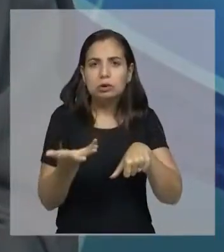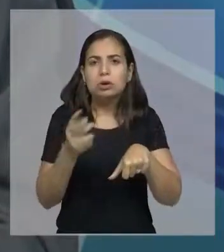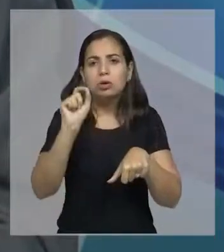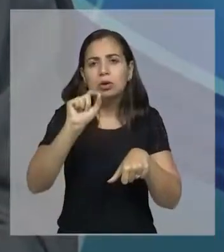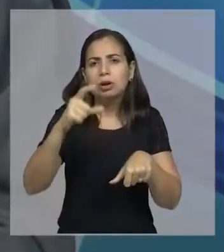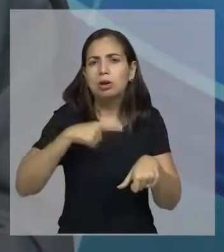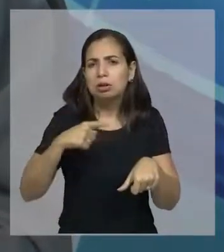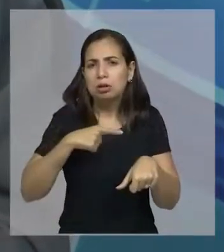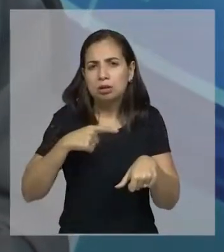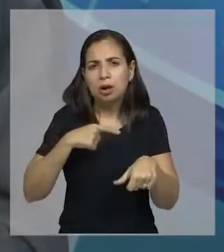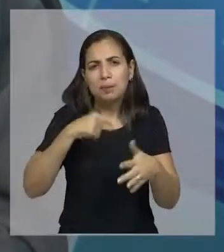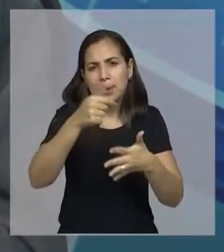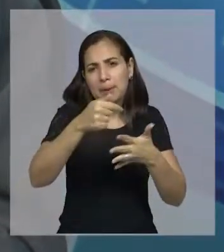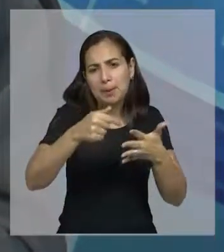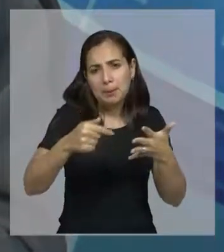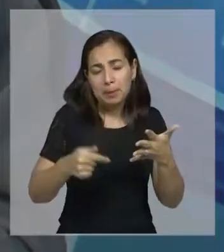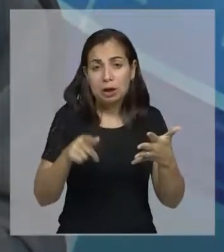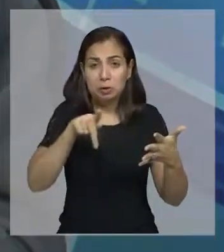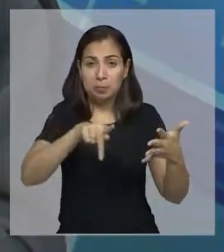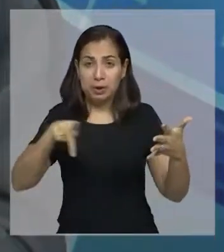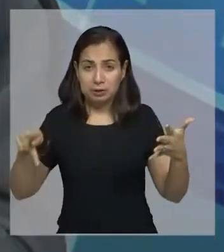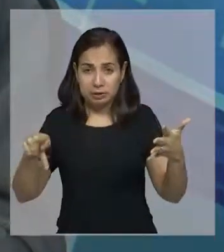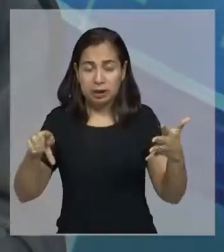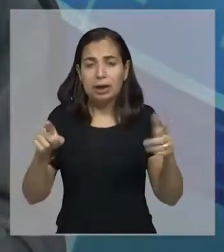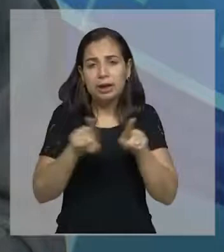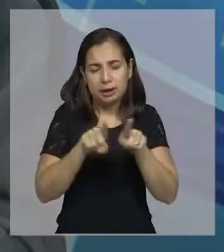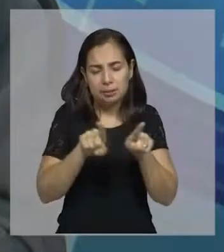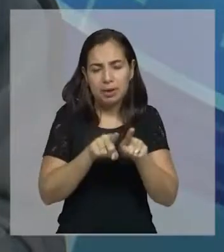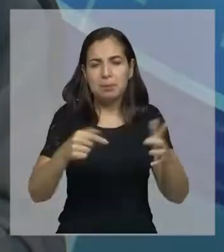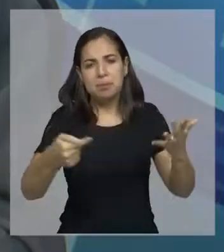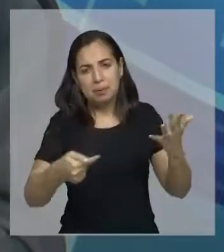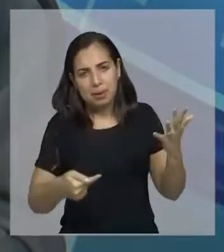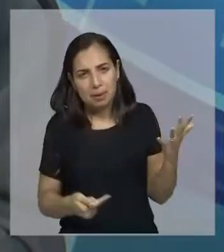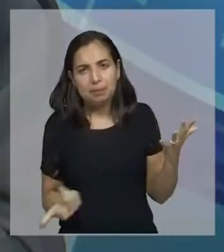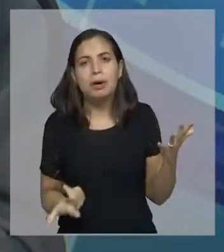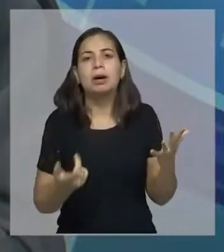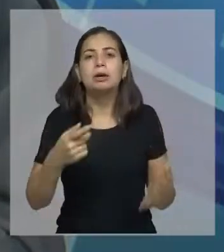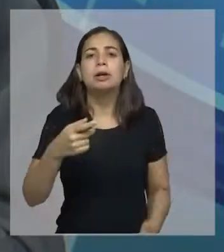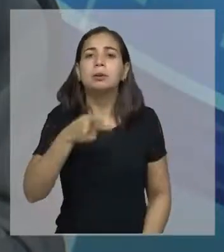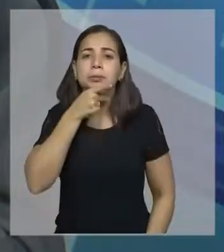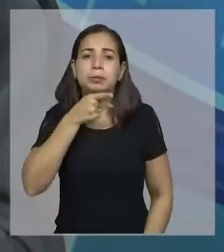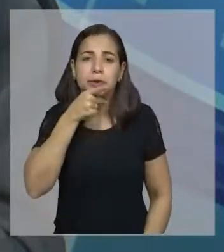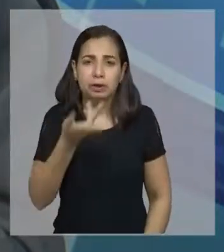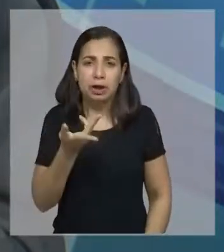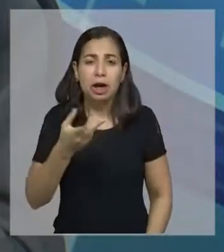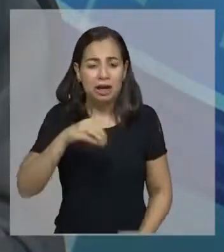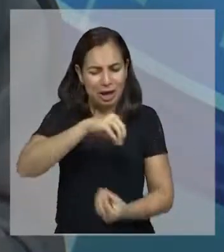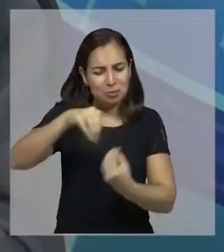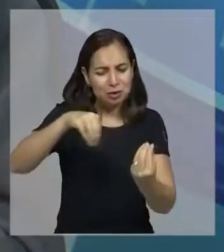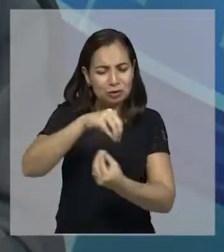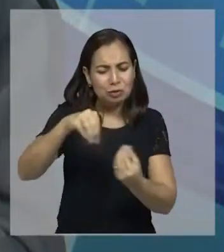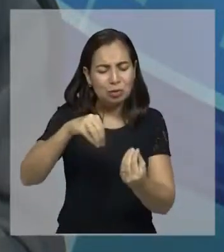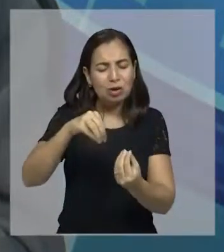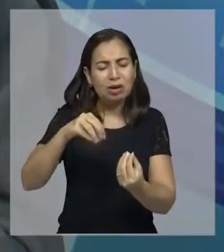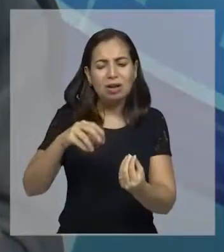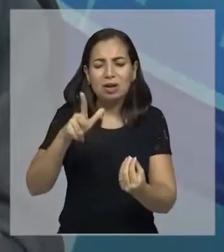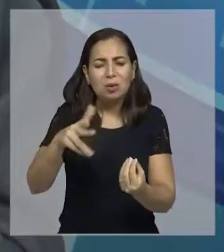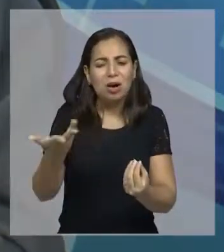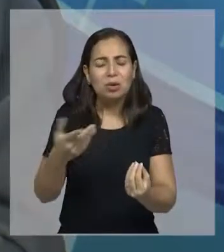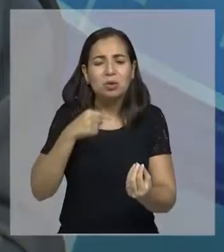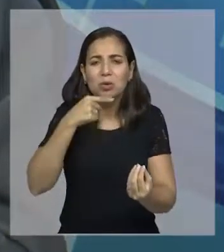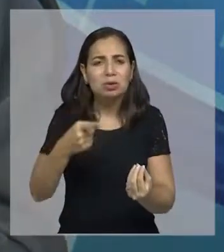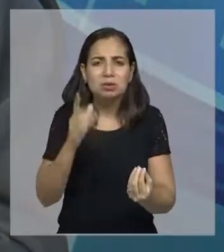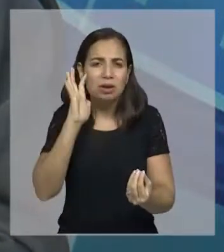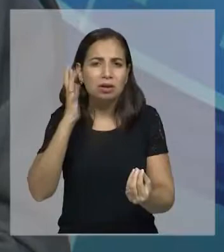presidencialismo e muitos aspectos do parlamentarismo. E essa mistura fica difícil de resolver, porque um parlamento forte como nós